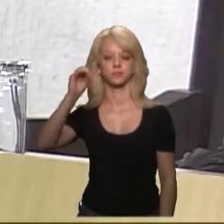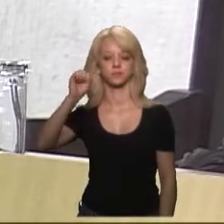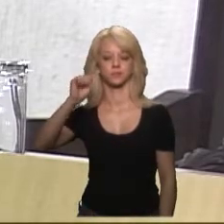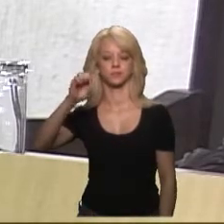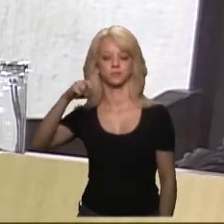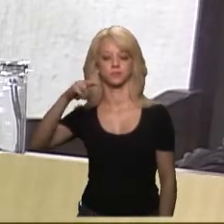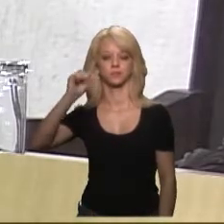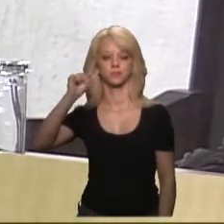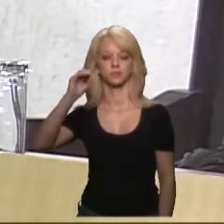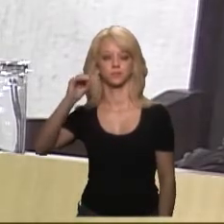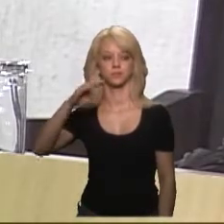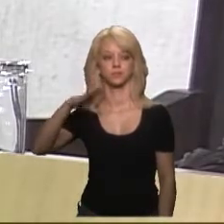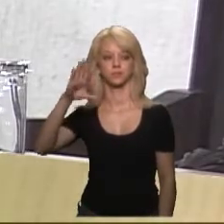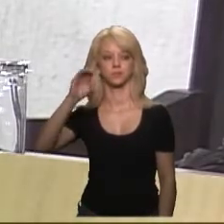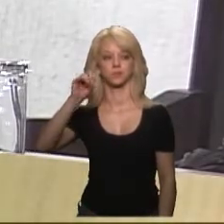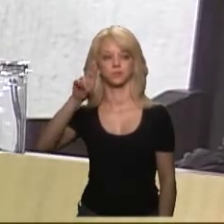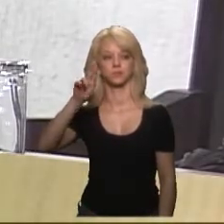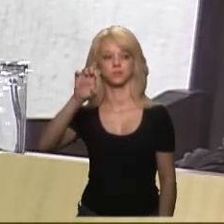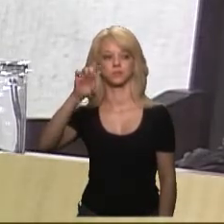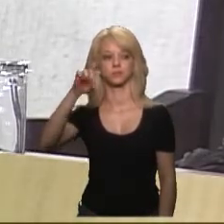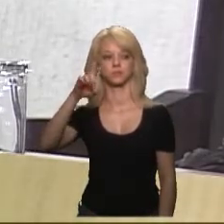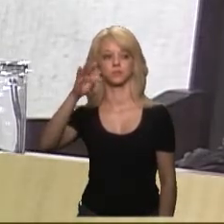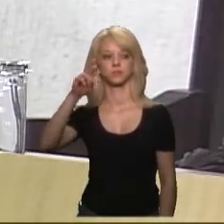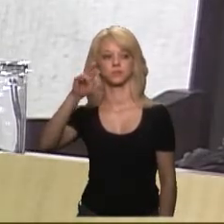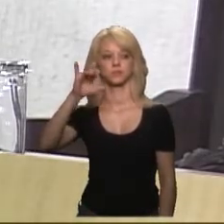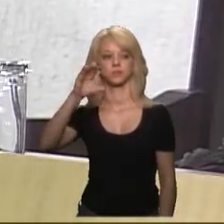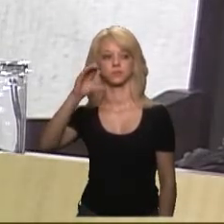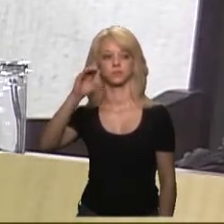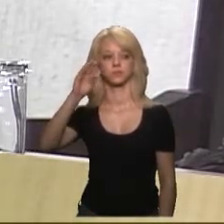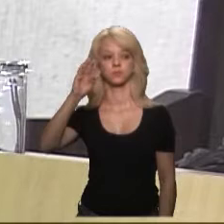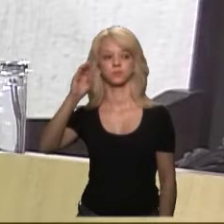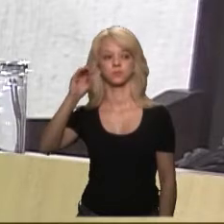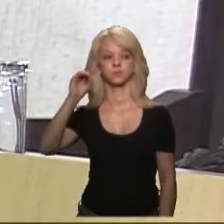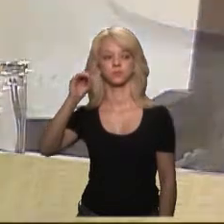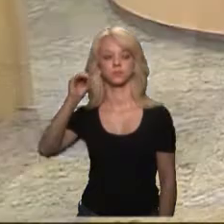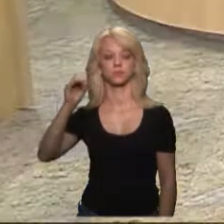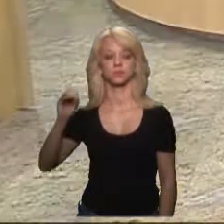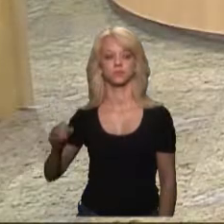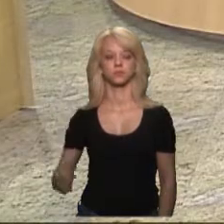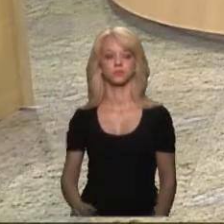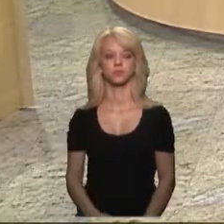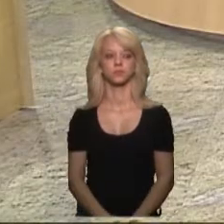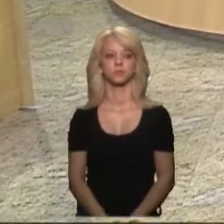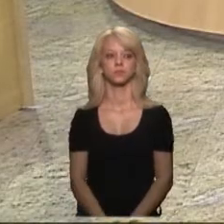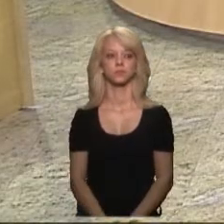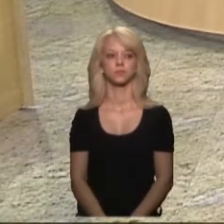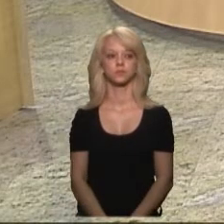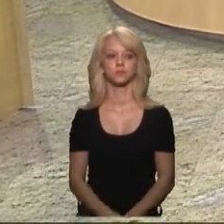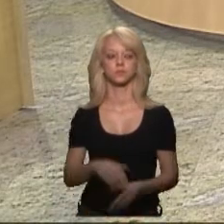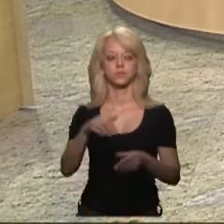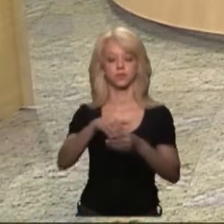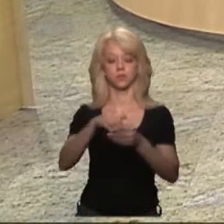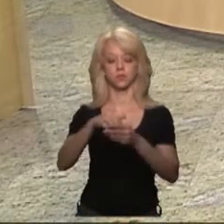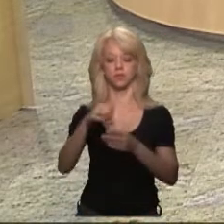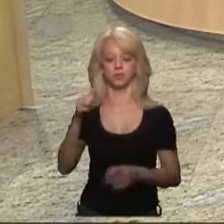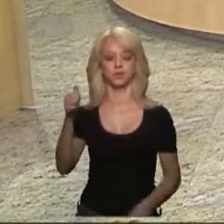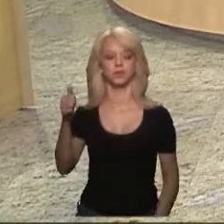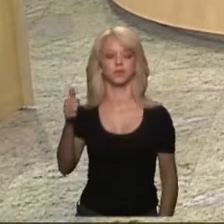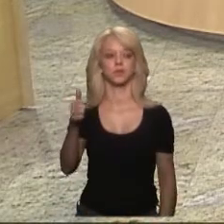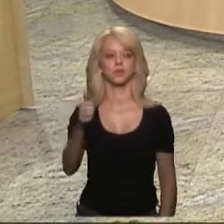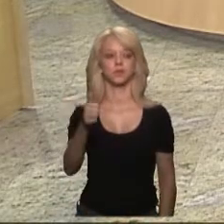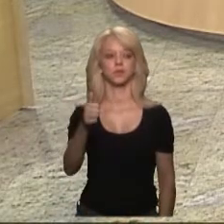pós-graduação, stricto sensu. Em votação, aprovado.